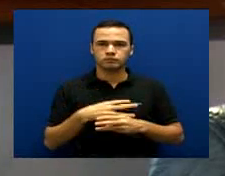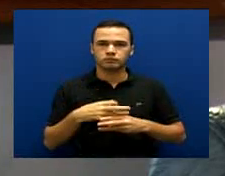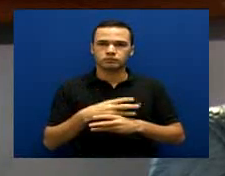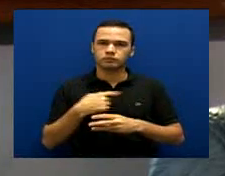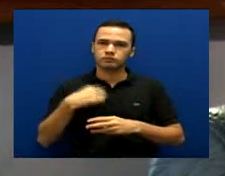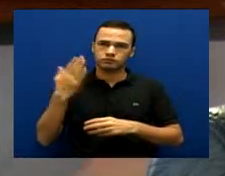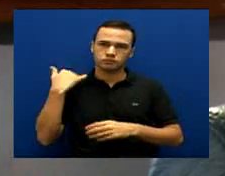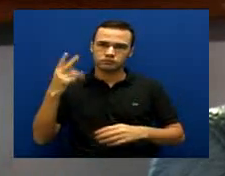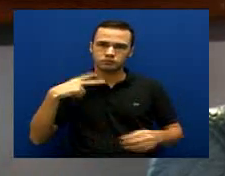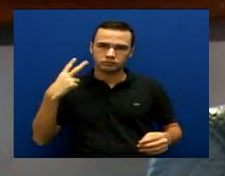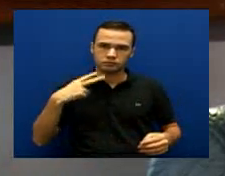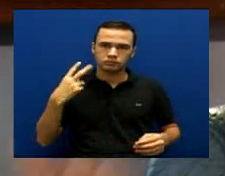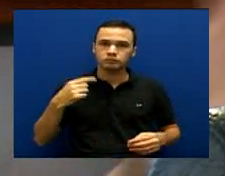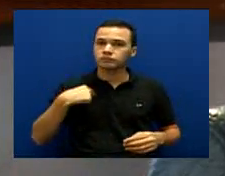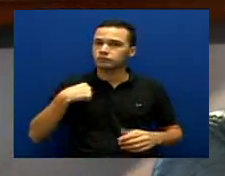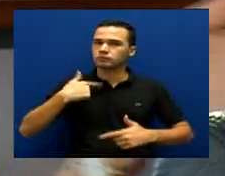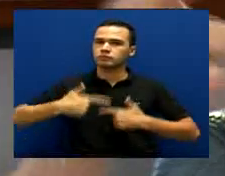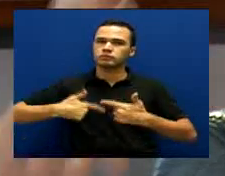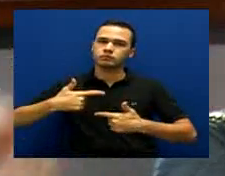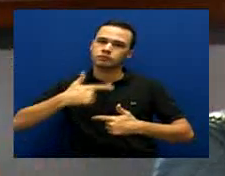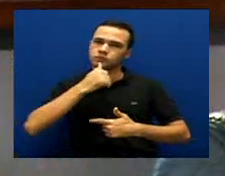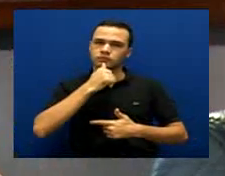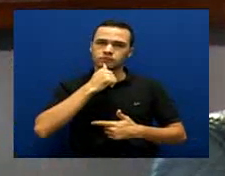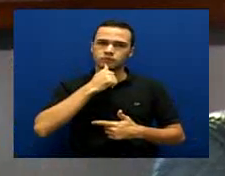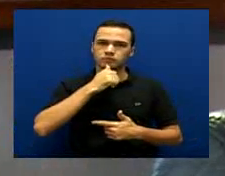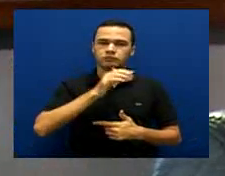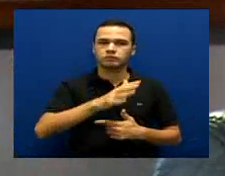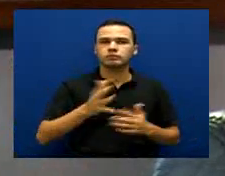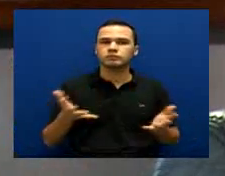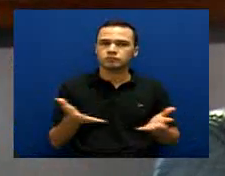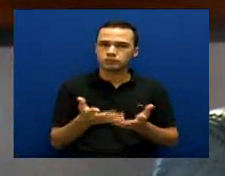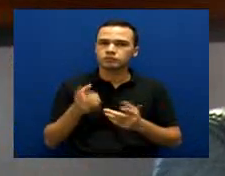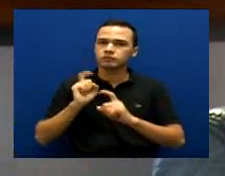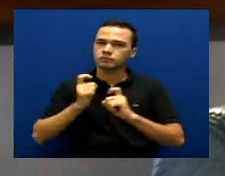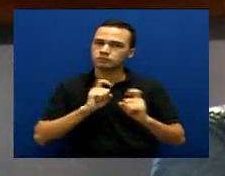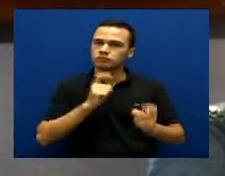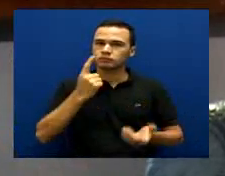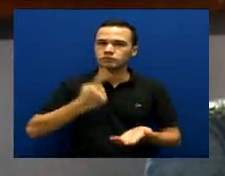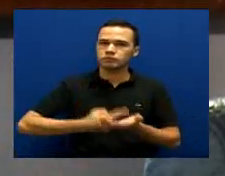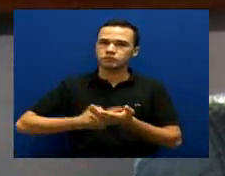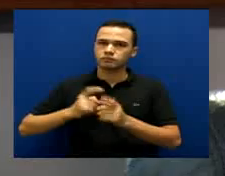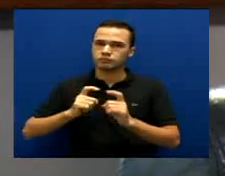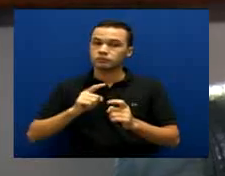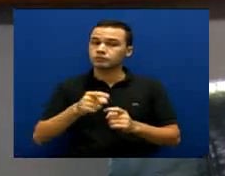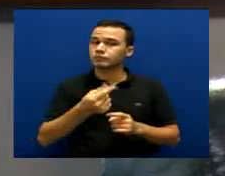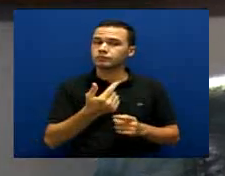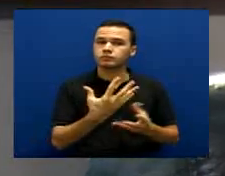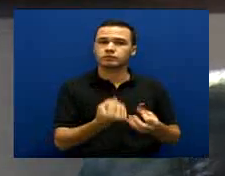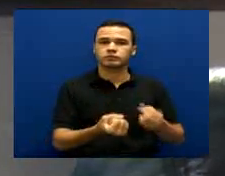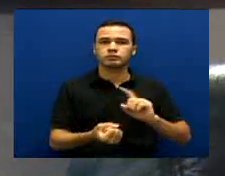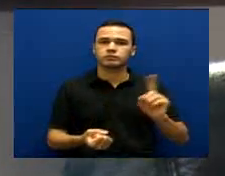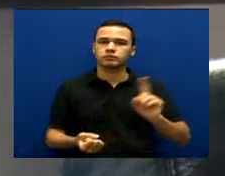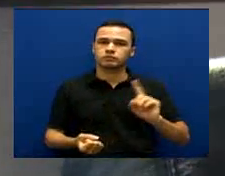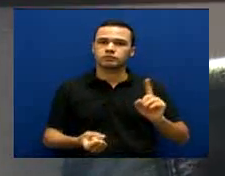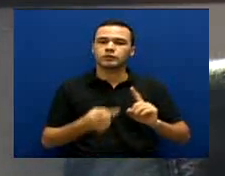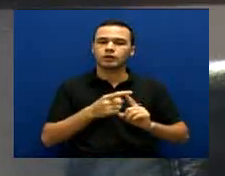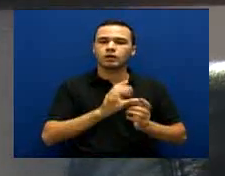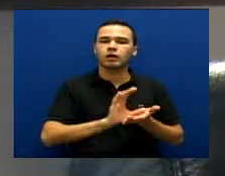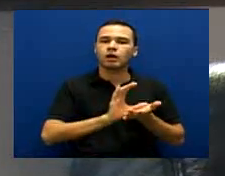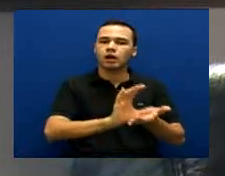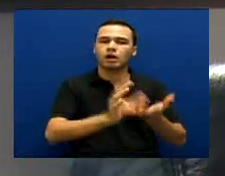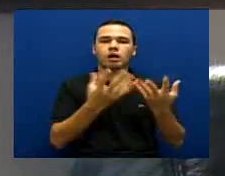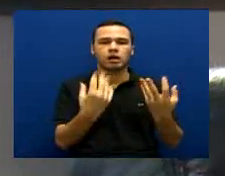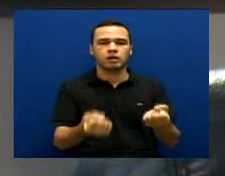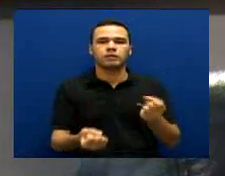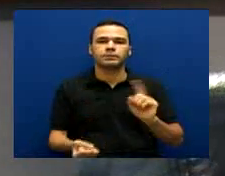como vereador eleito mas não empossado e até agora hoje tem reunião do conselho as contas foram rejeitadas o conselho rejeitou as contas